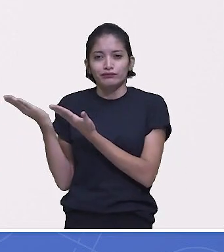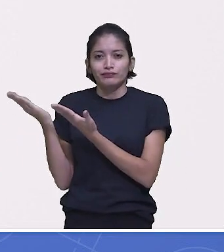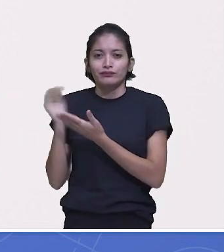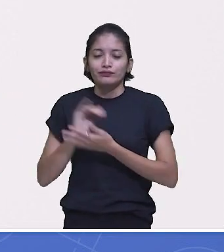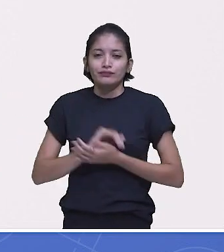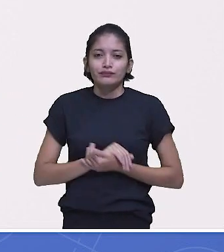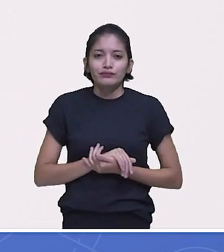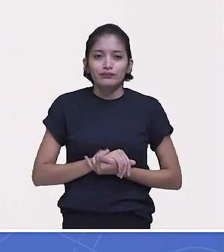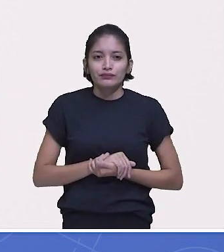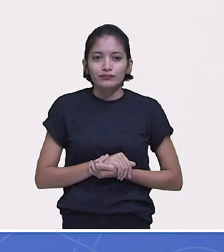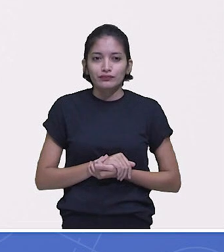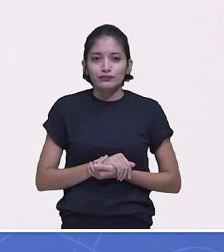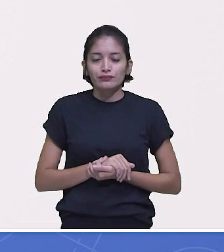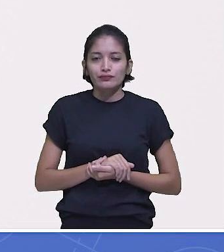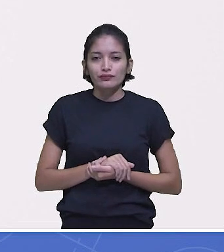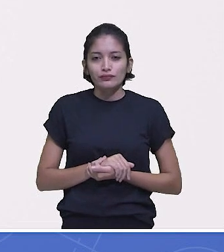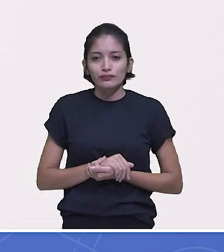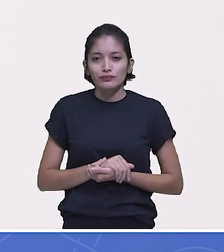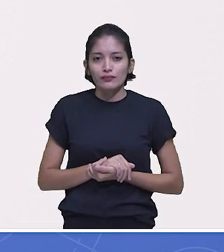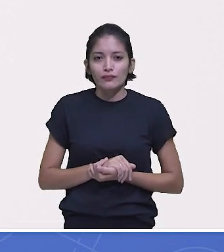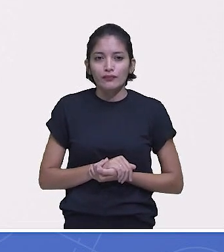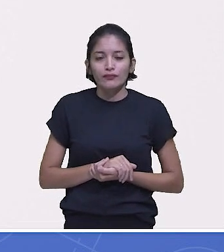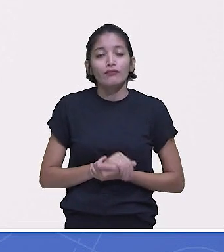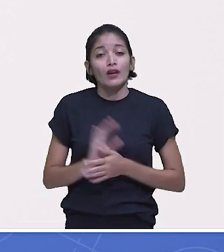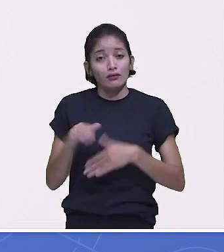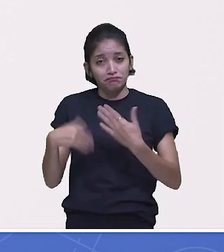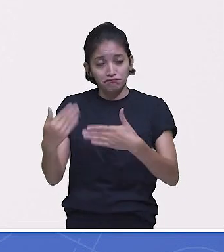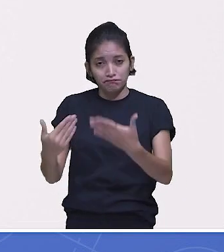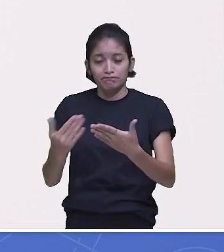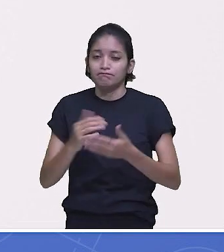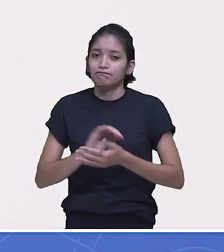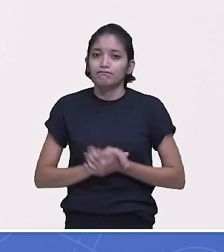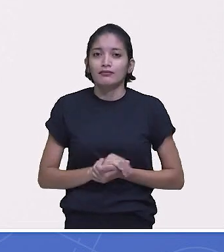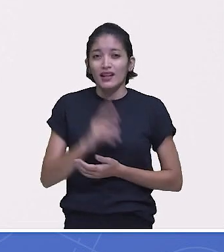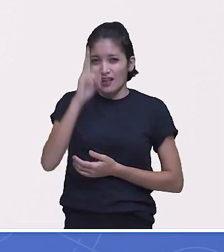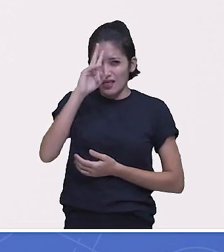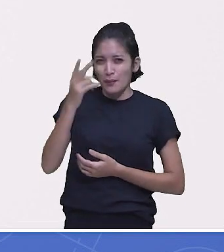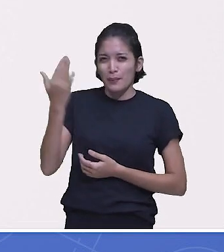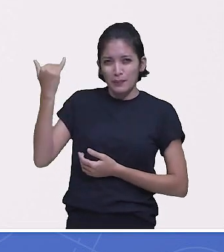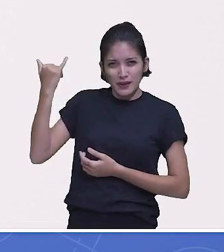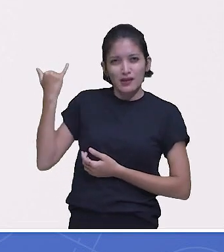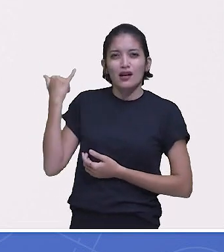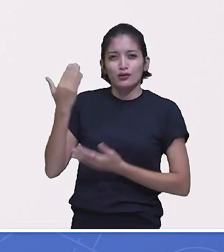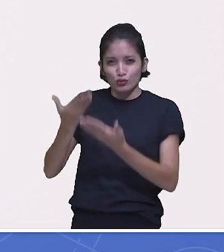la T, la X, e aí se vai. Ok? Lembram da aula passada?